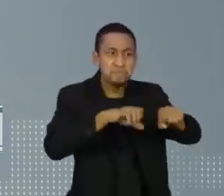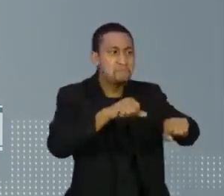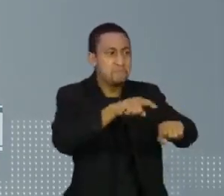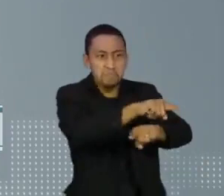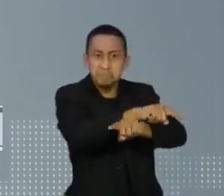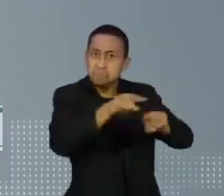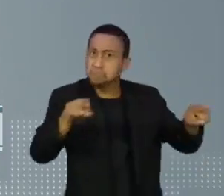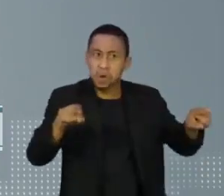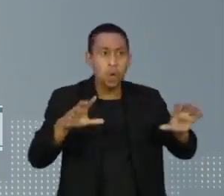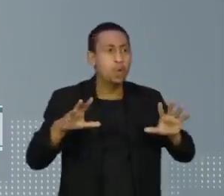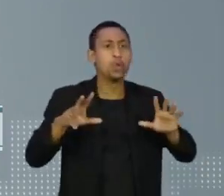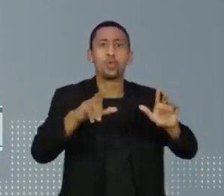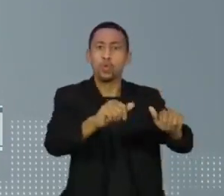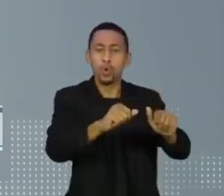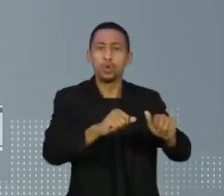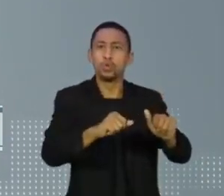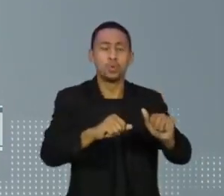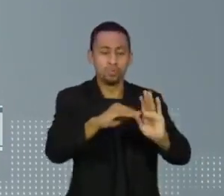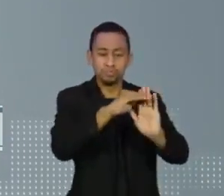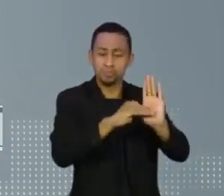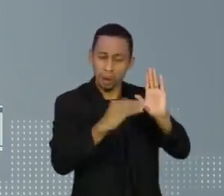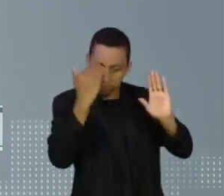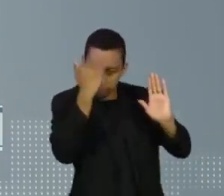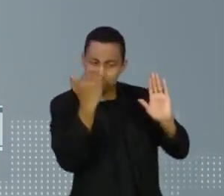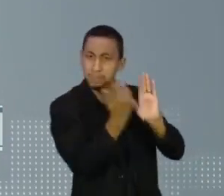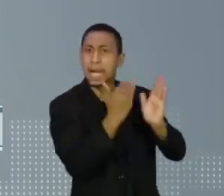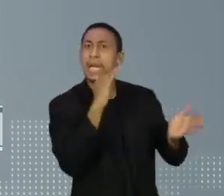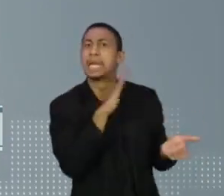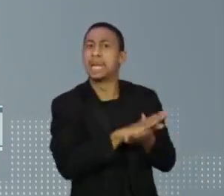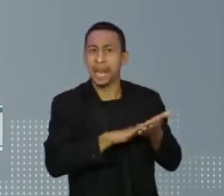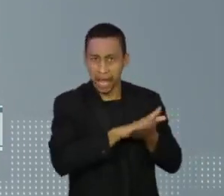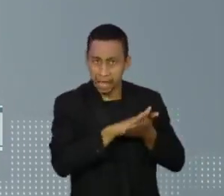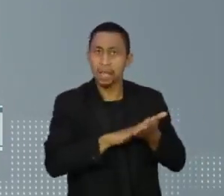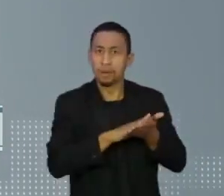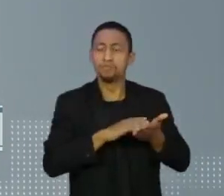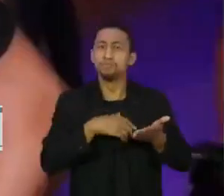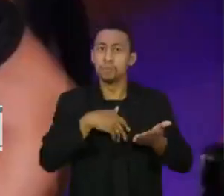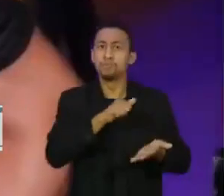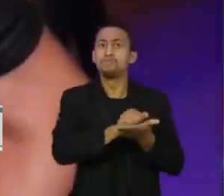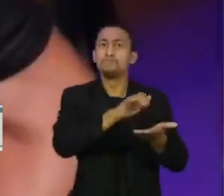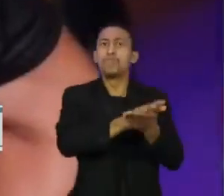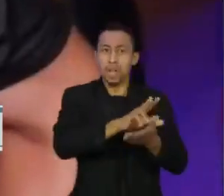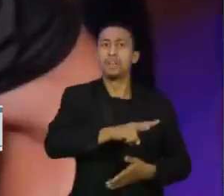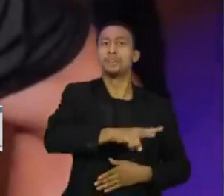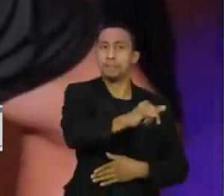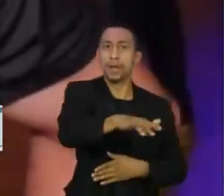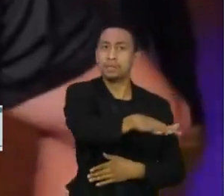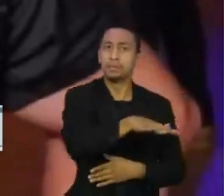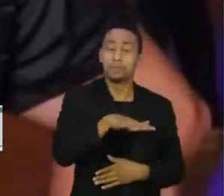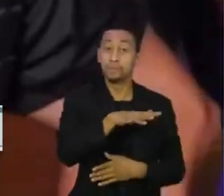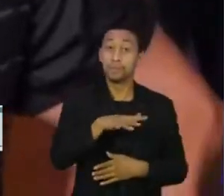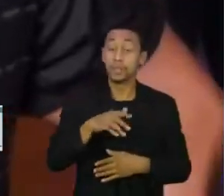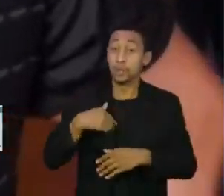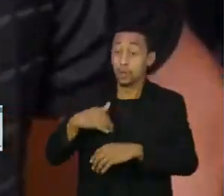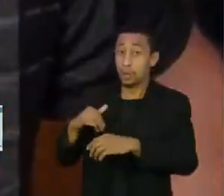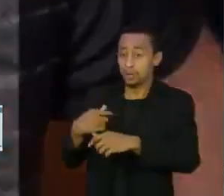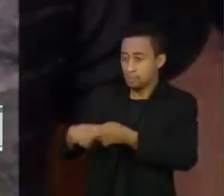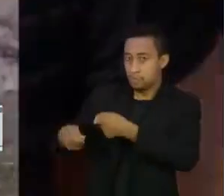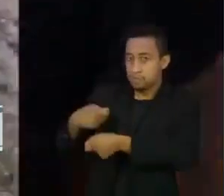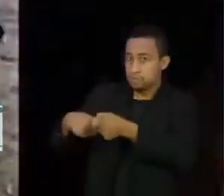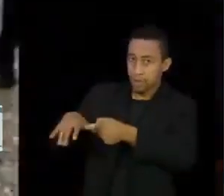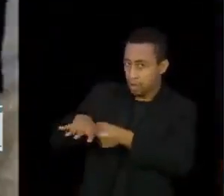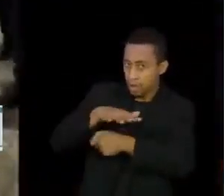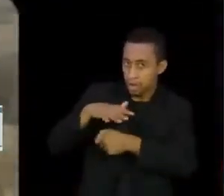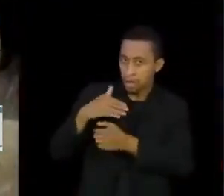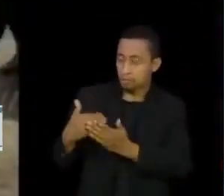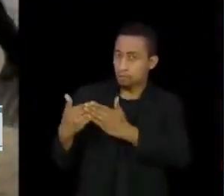em liberdade por desrespeito às normas sanitárias que proíbem aglomerações durante a pandemia. Os organizadores e funcionários da balada